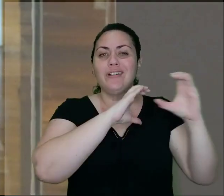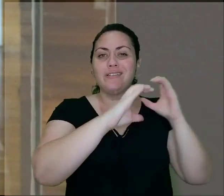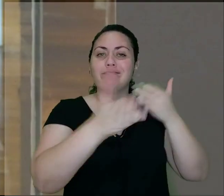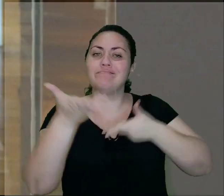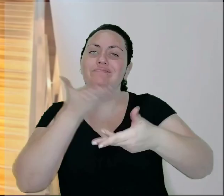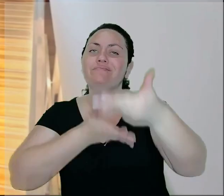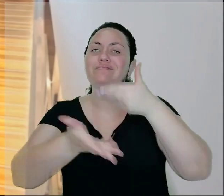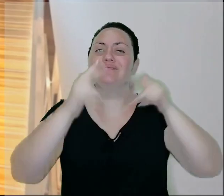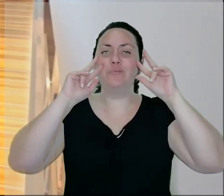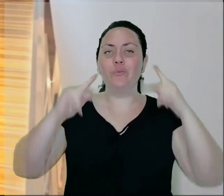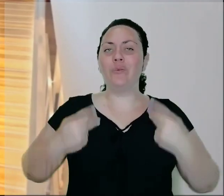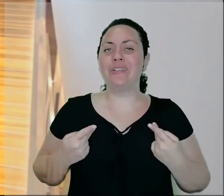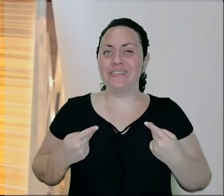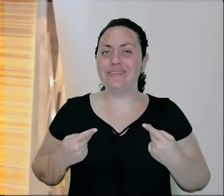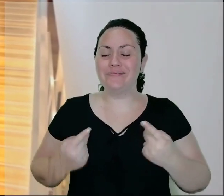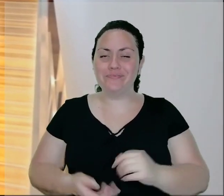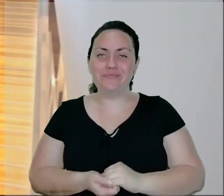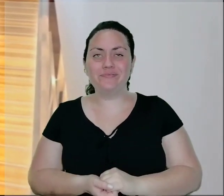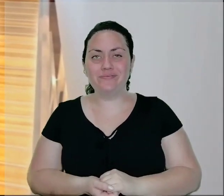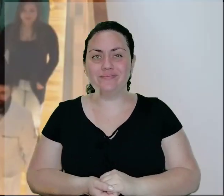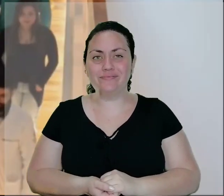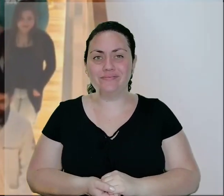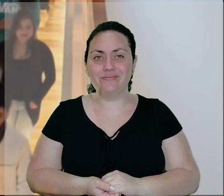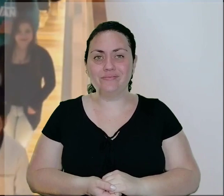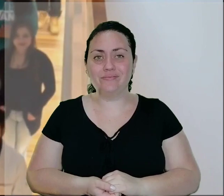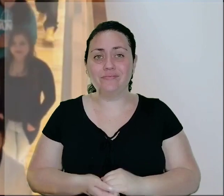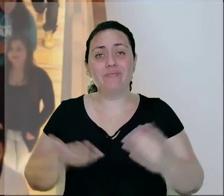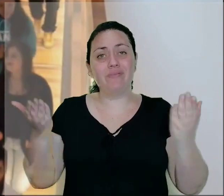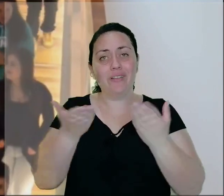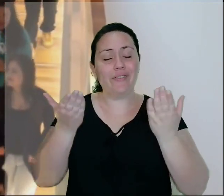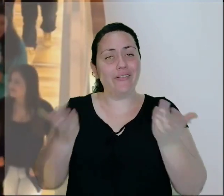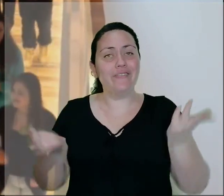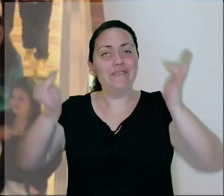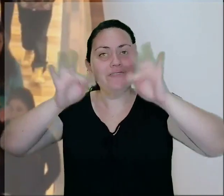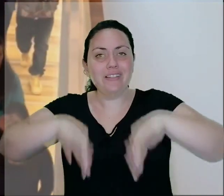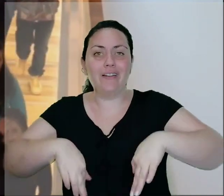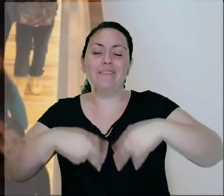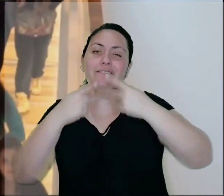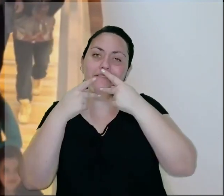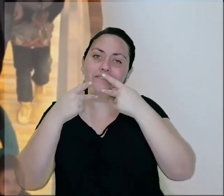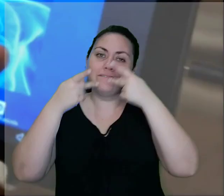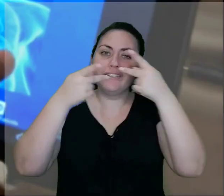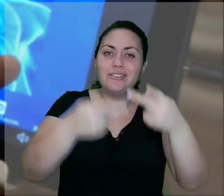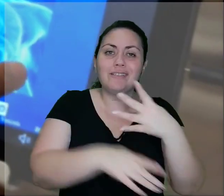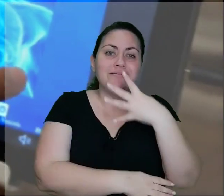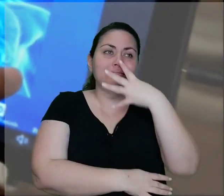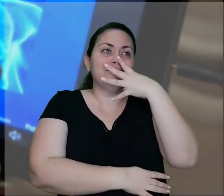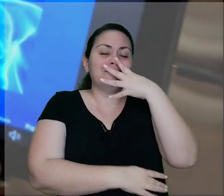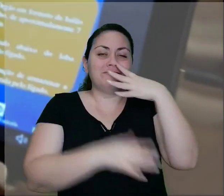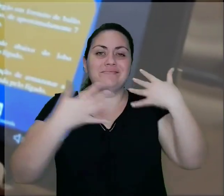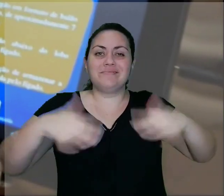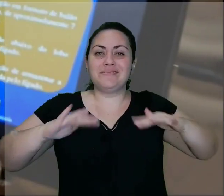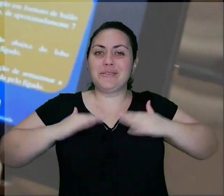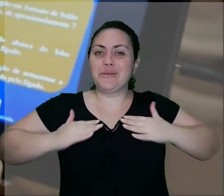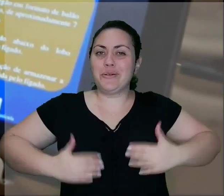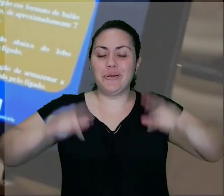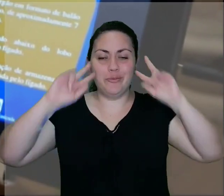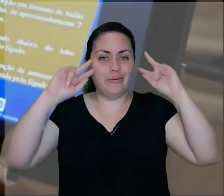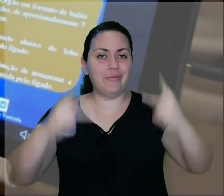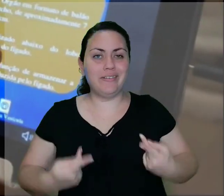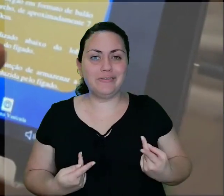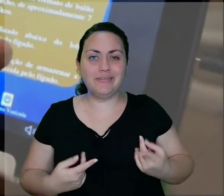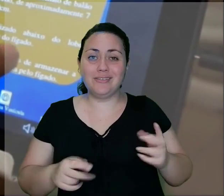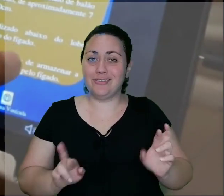humana. E dessa forma encerramos a nossa viagem pelo fantástico corpo humano. Esperamos que vocês